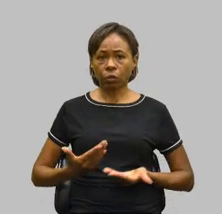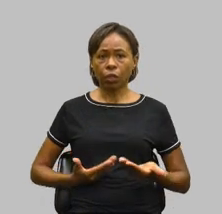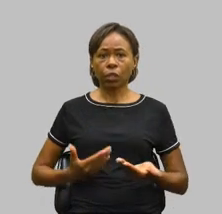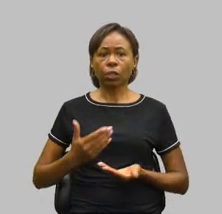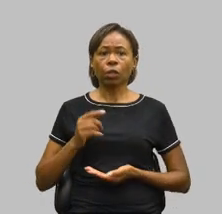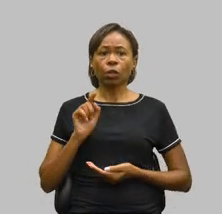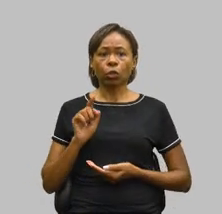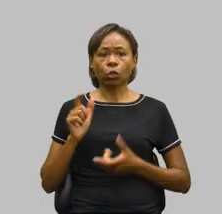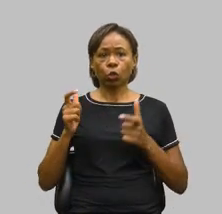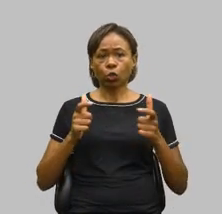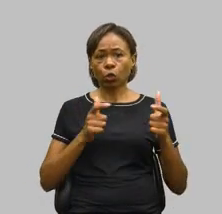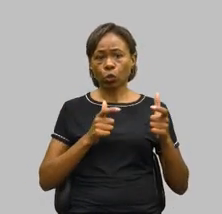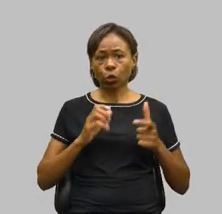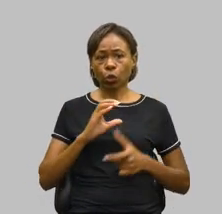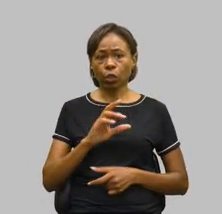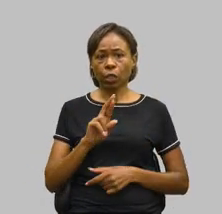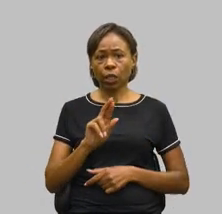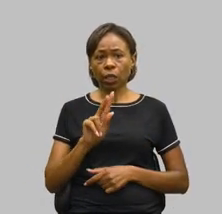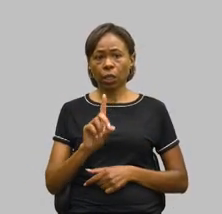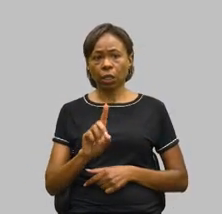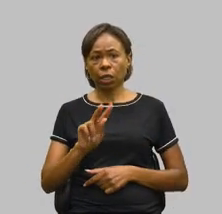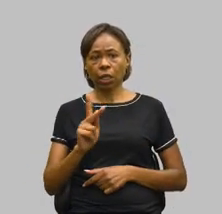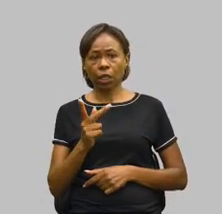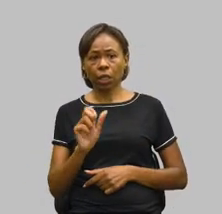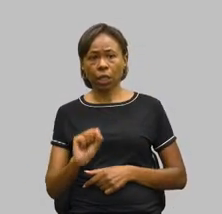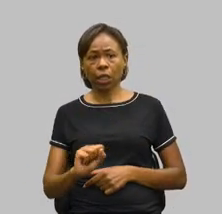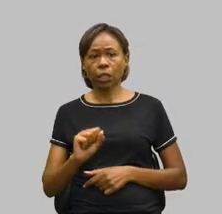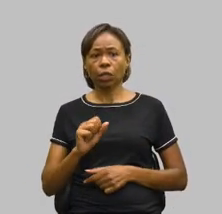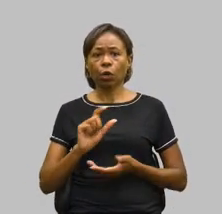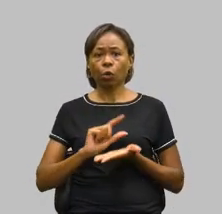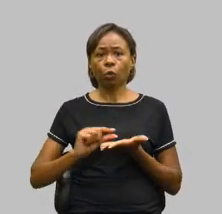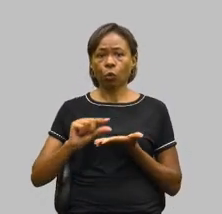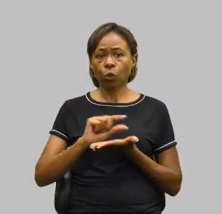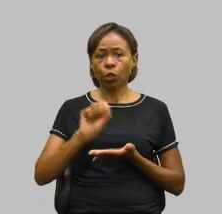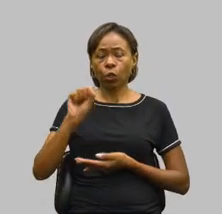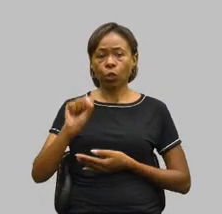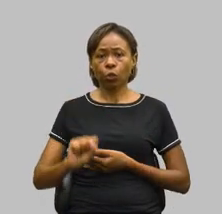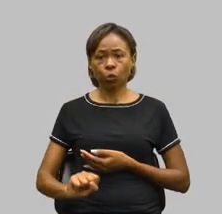zagas Mucuri Sul Zona da Mata e Norte